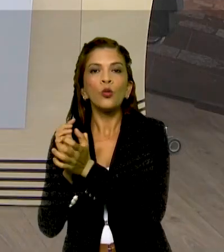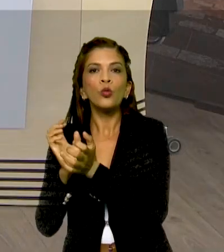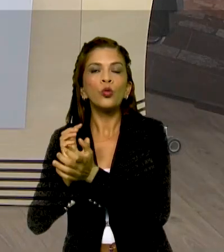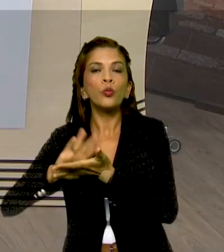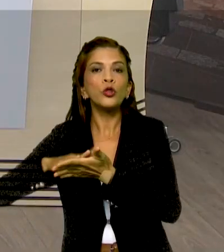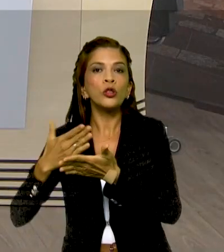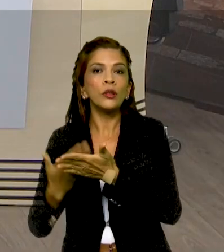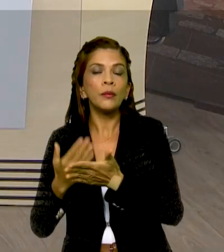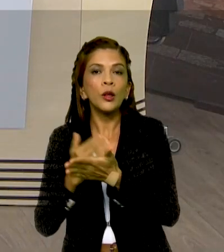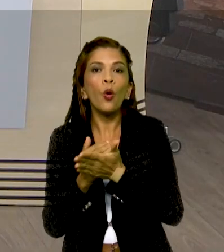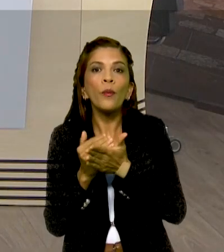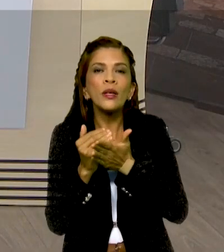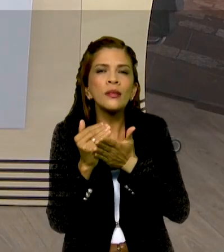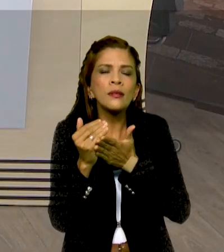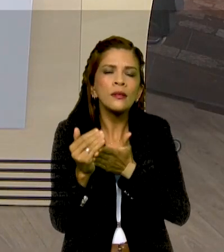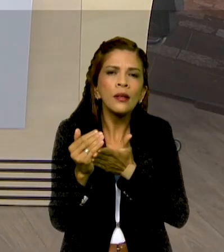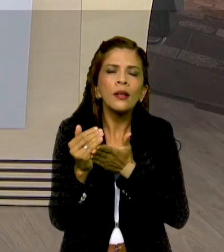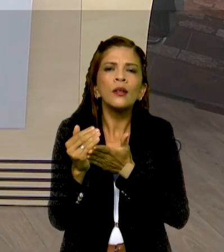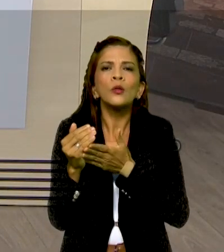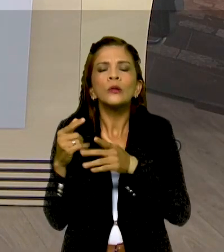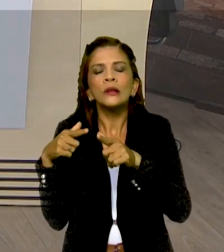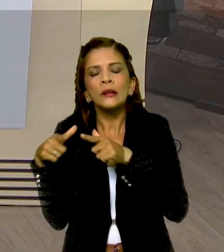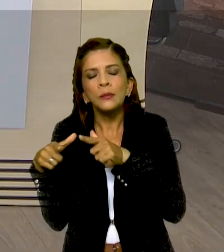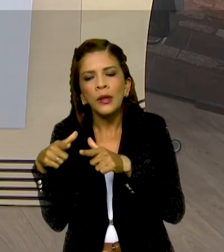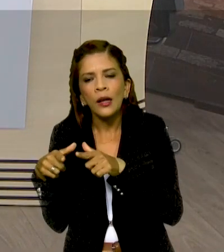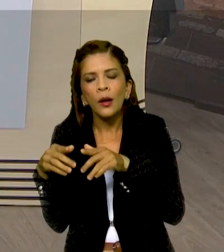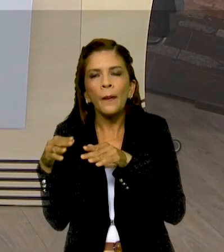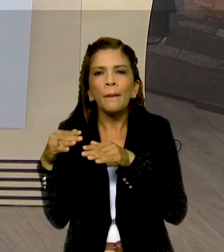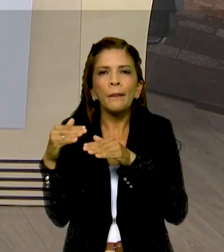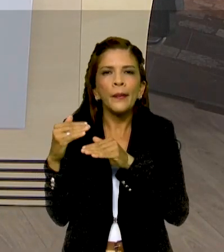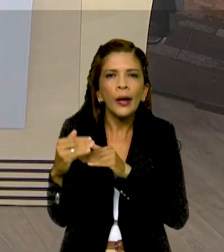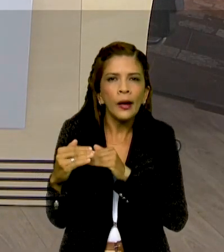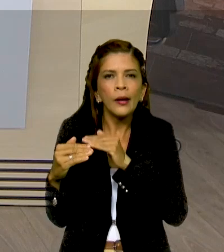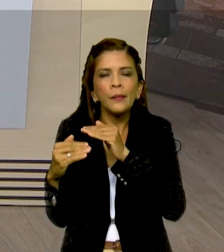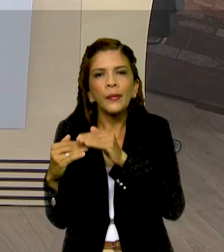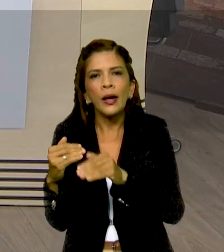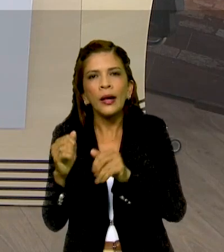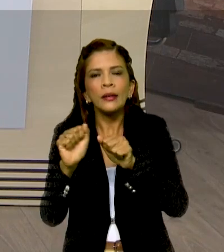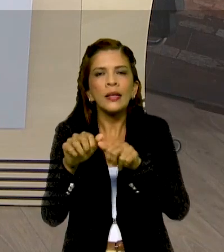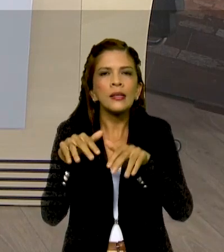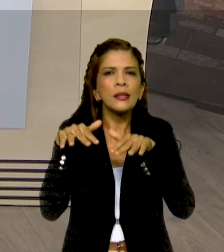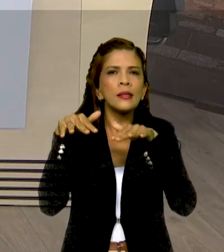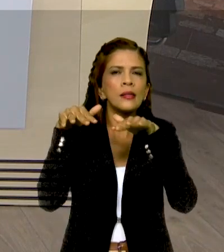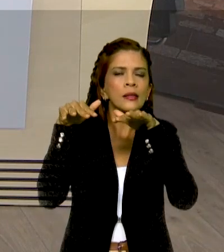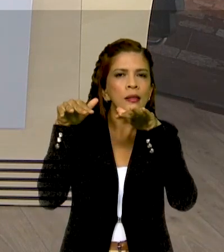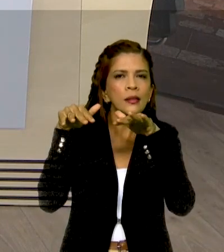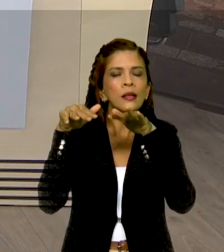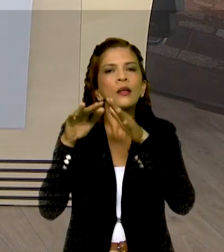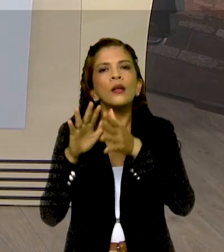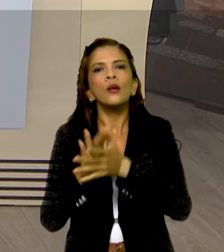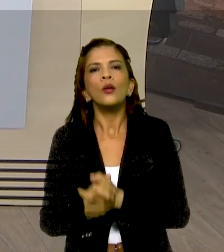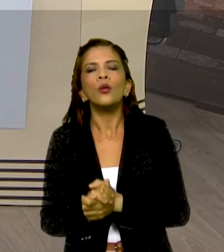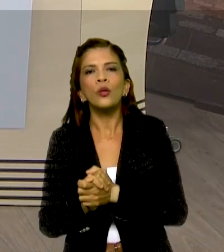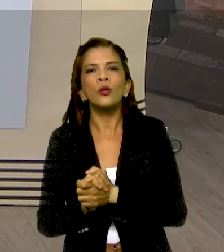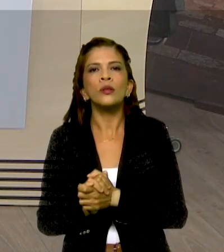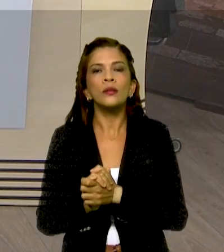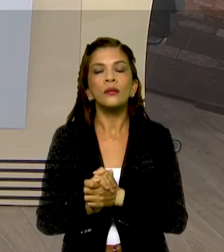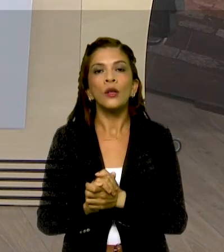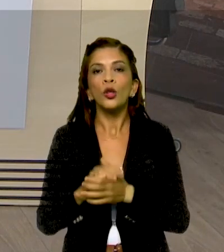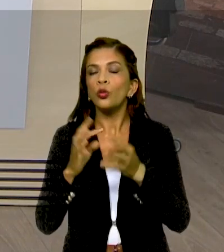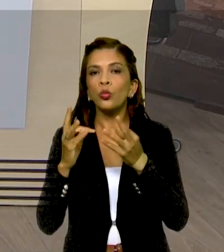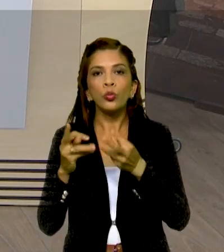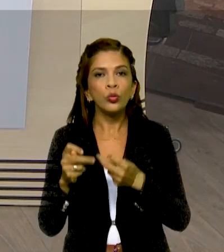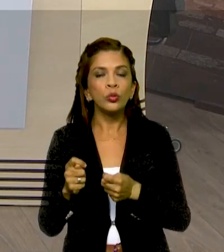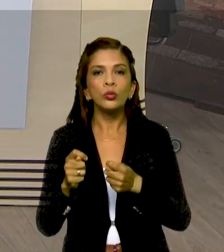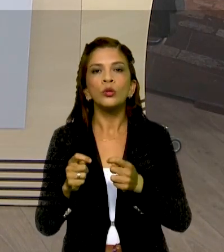um trabalho ali de formiguinha, de incluir nas sessões, em todas as sessões, nas ordinárias, extraordinárias, nas sessões solenes e